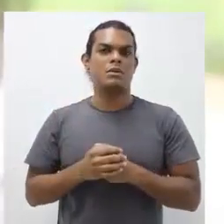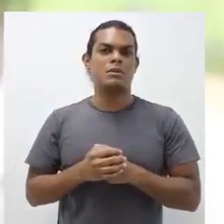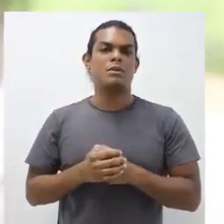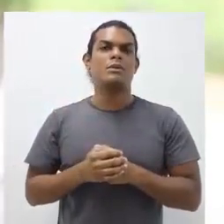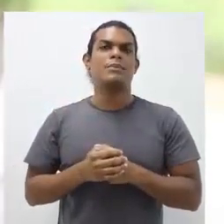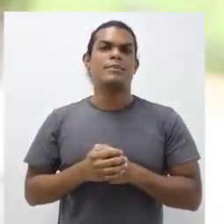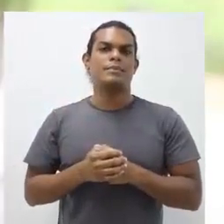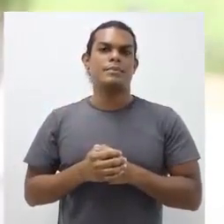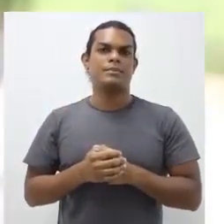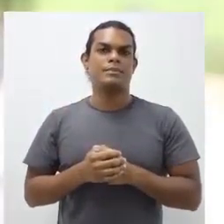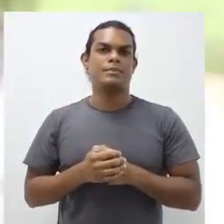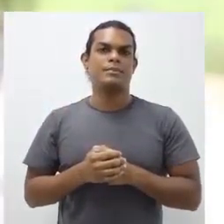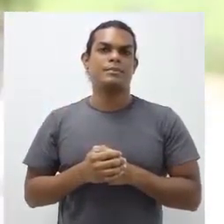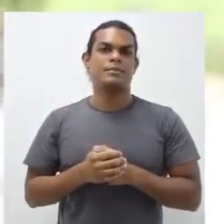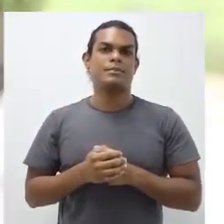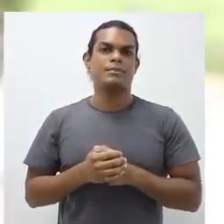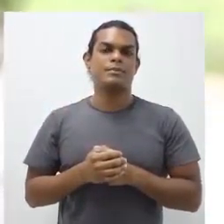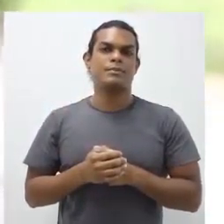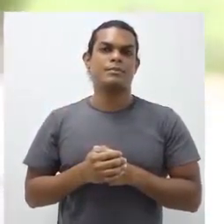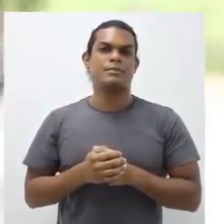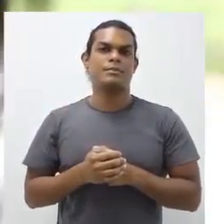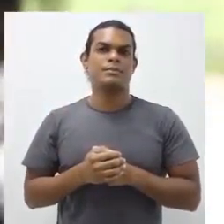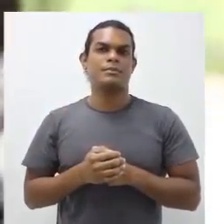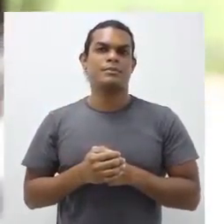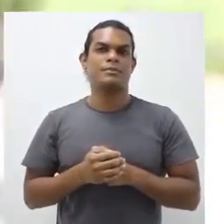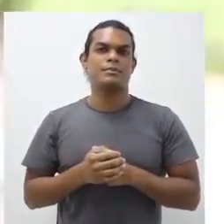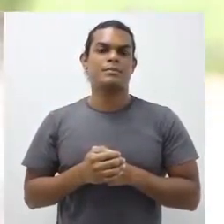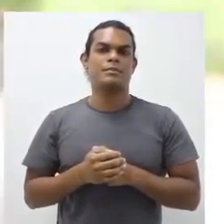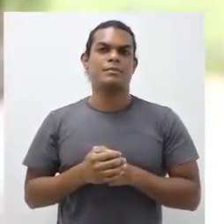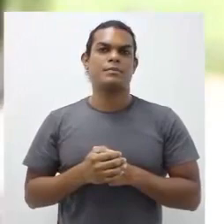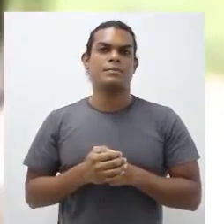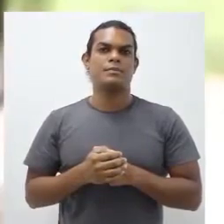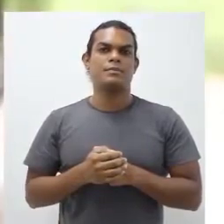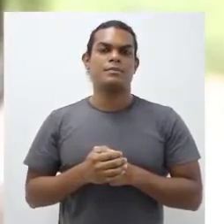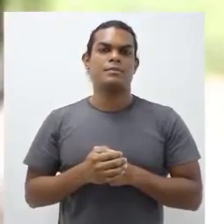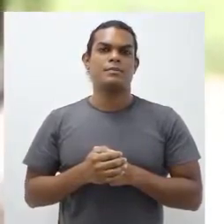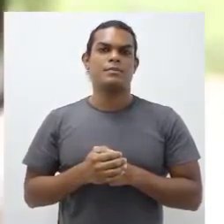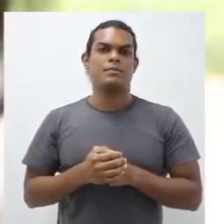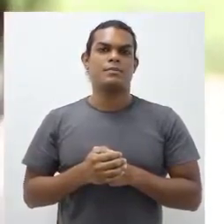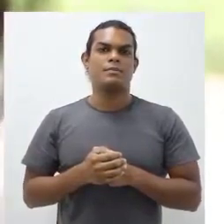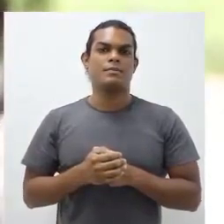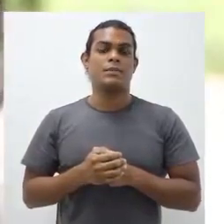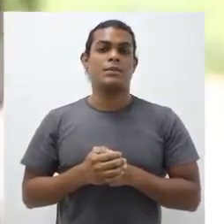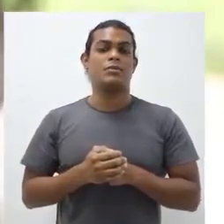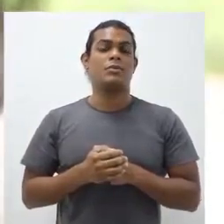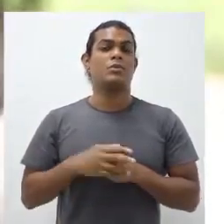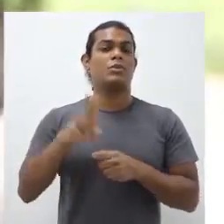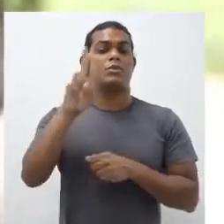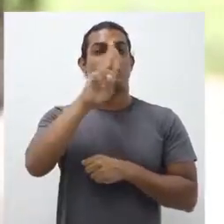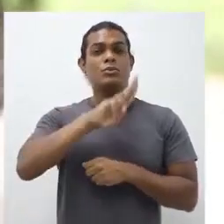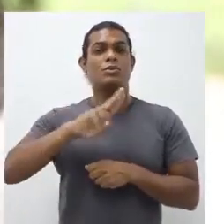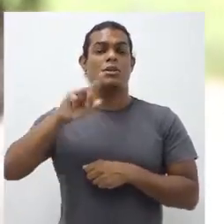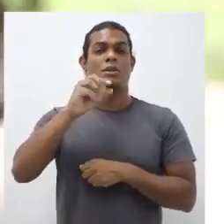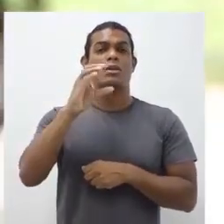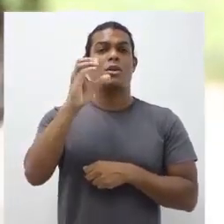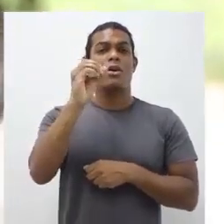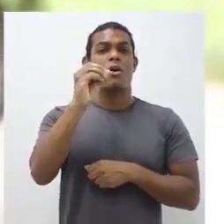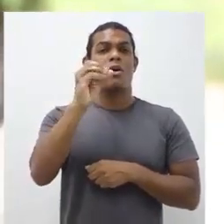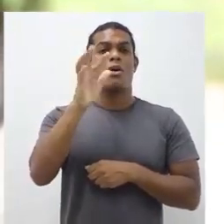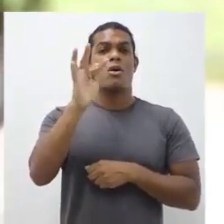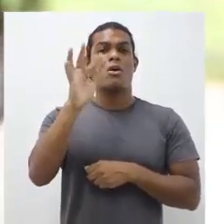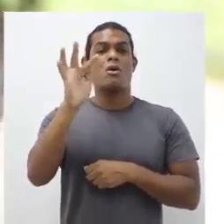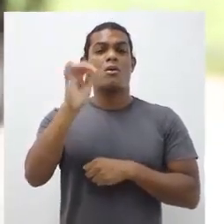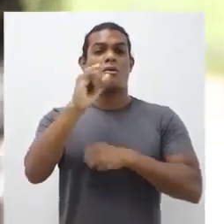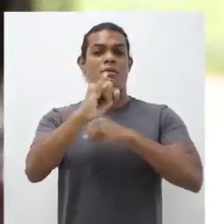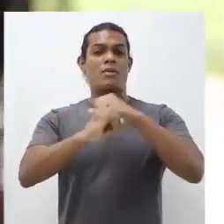de aula, com os muros da escola. E quando você considera o uso dele offline, nós temos